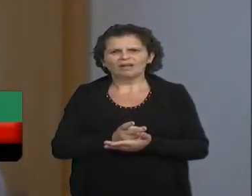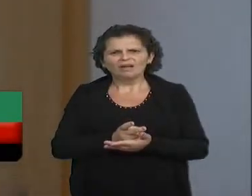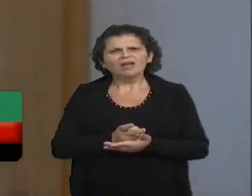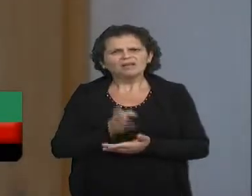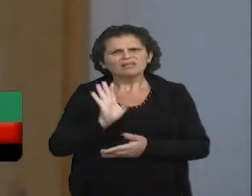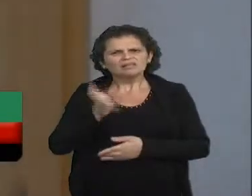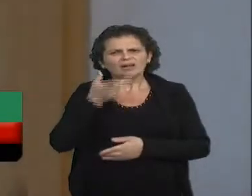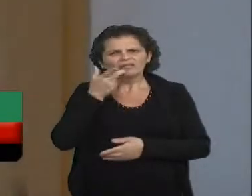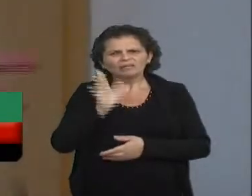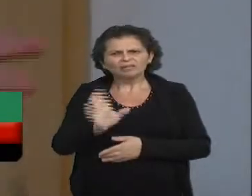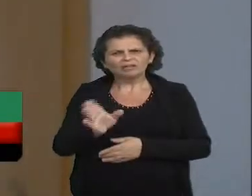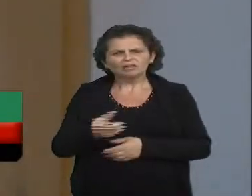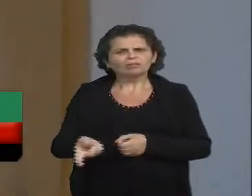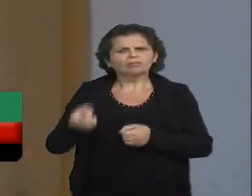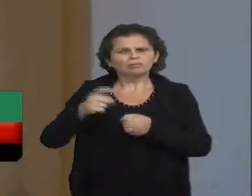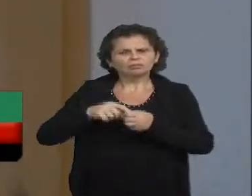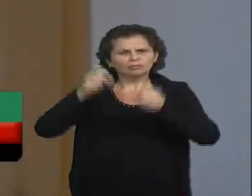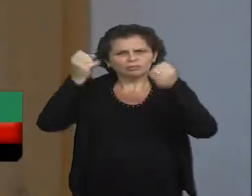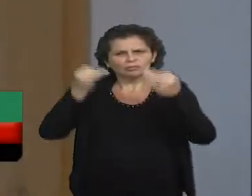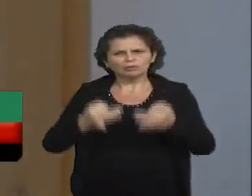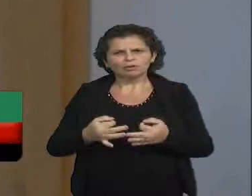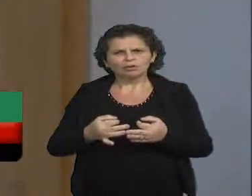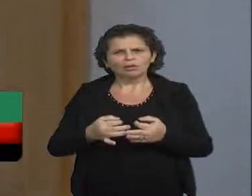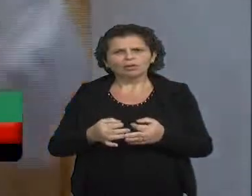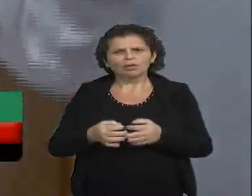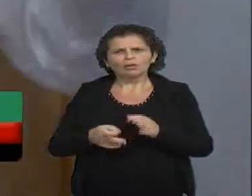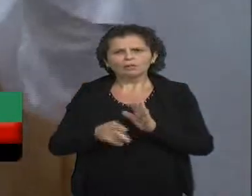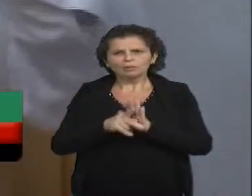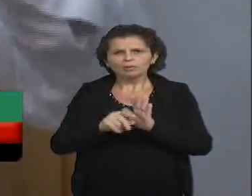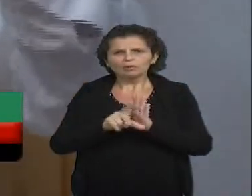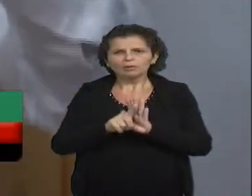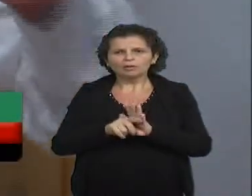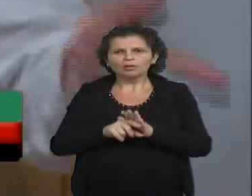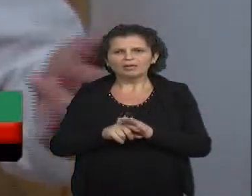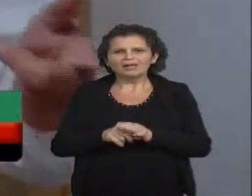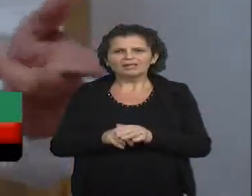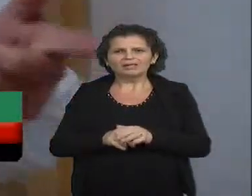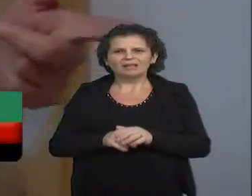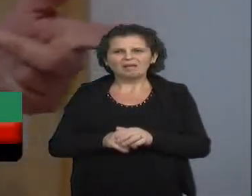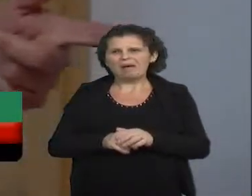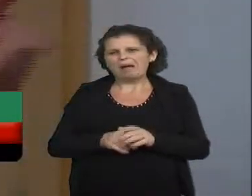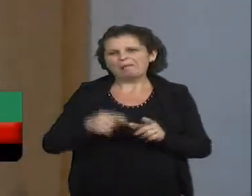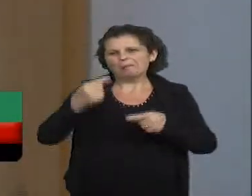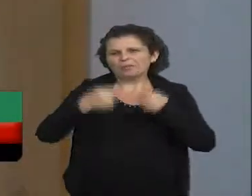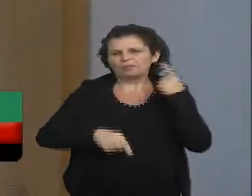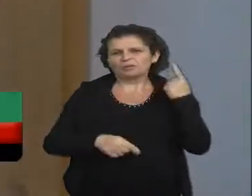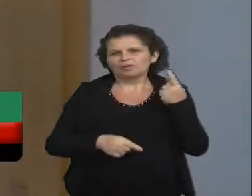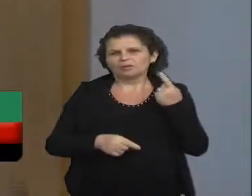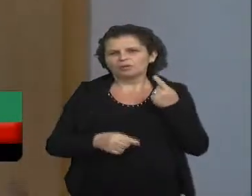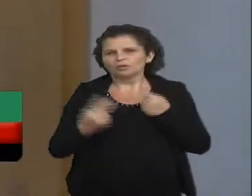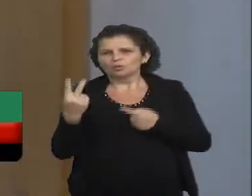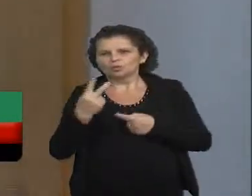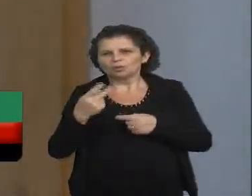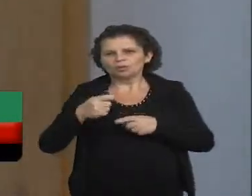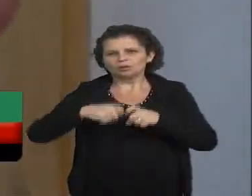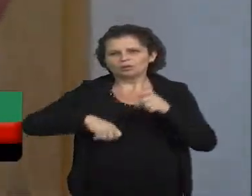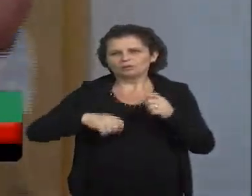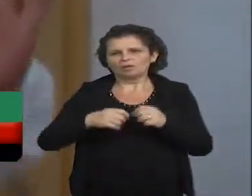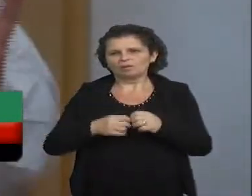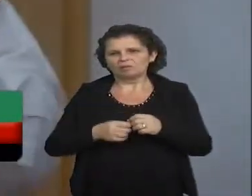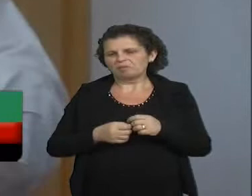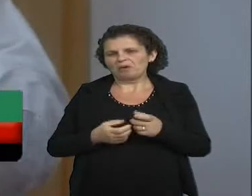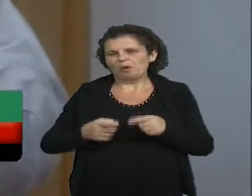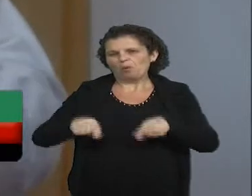vereador, e volto a falar aqui, né, apresentei um projeto aqui proibindo banheiro unissex. Não é porque eu sou homofóbico,